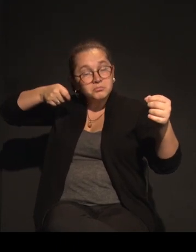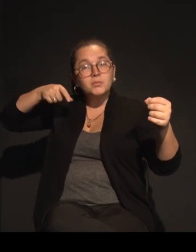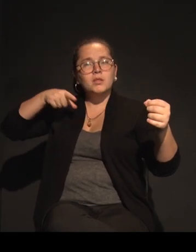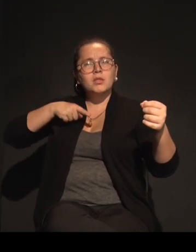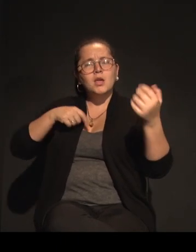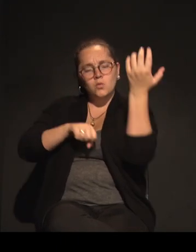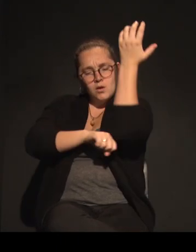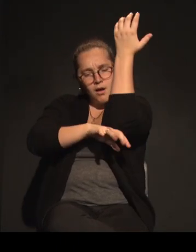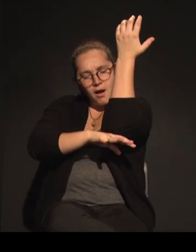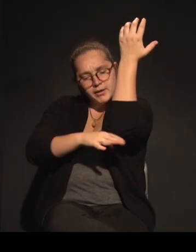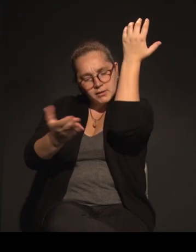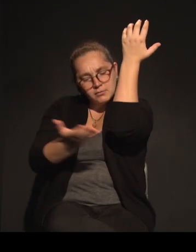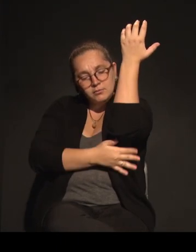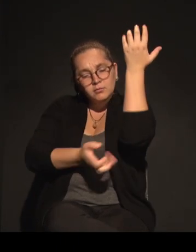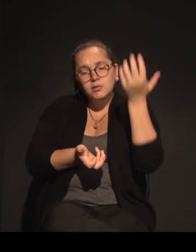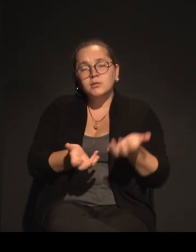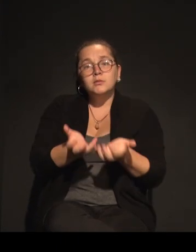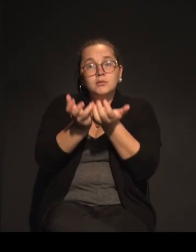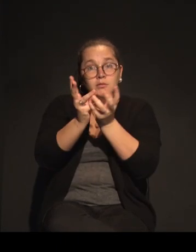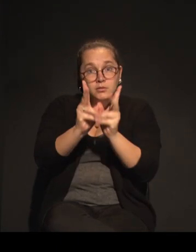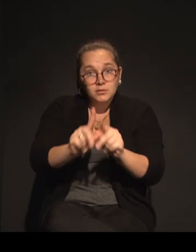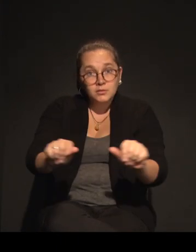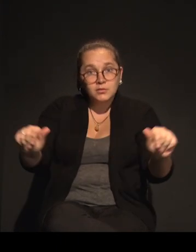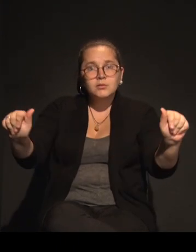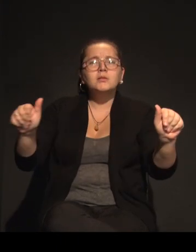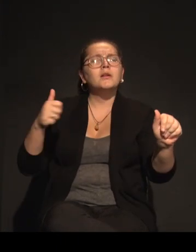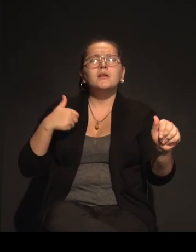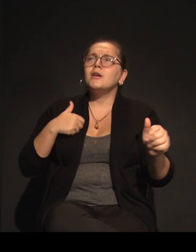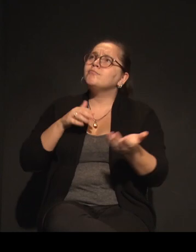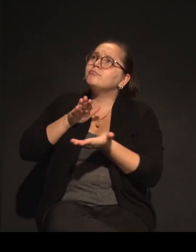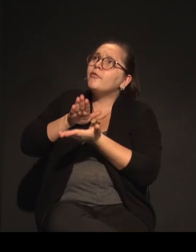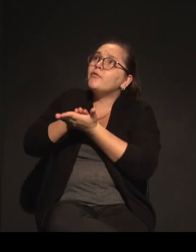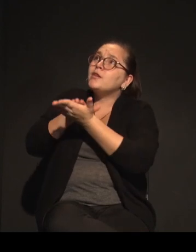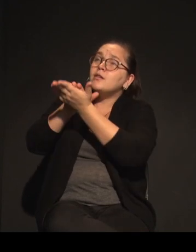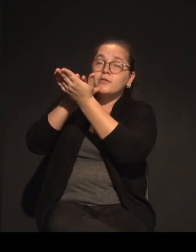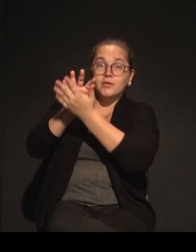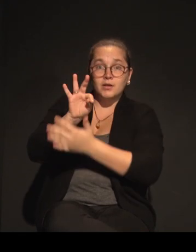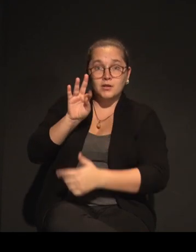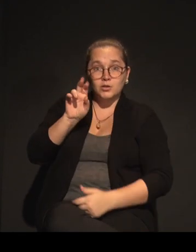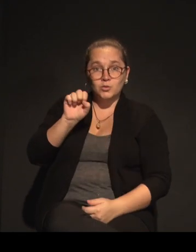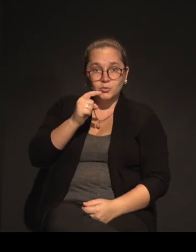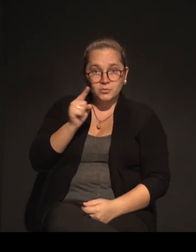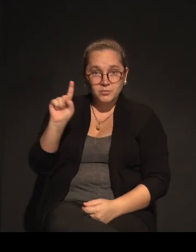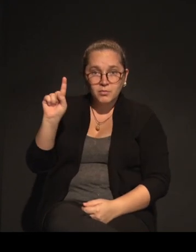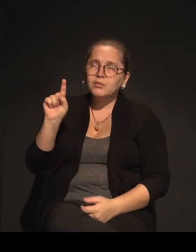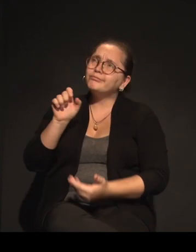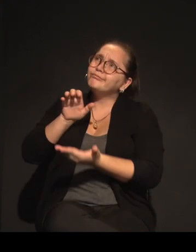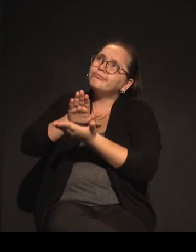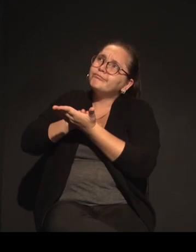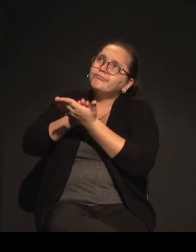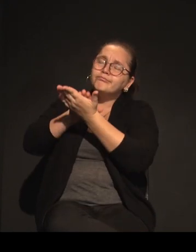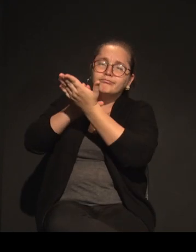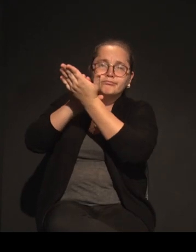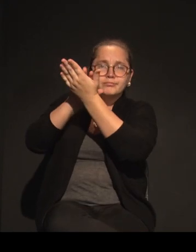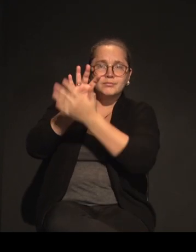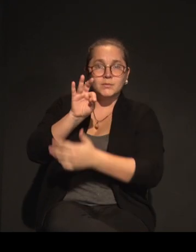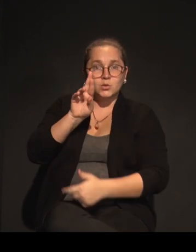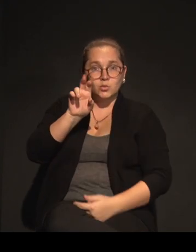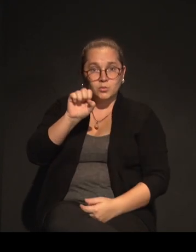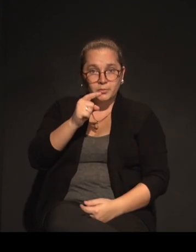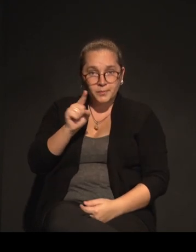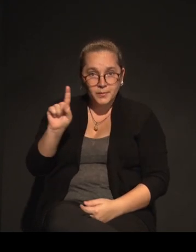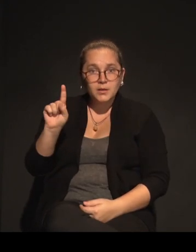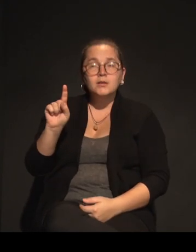e vá a tupan riva tupã viva